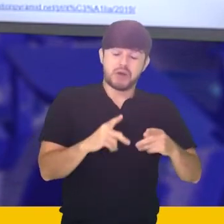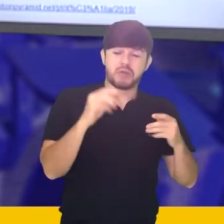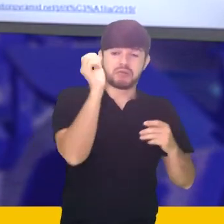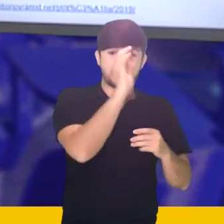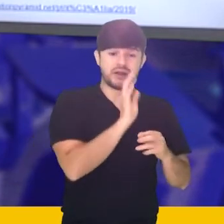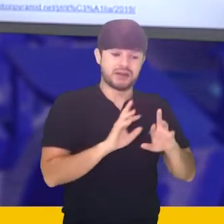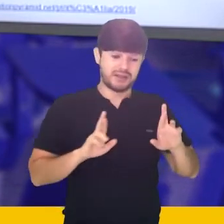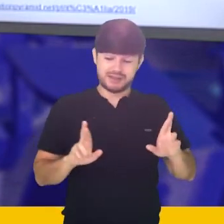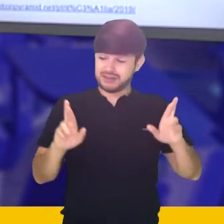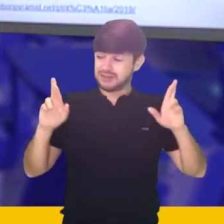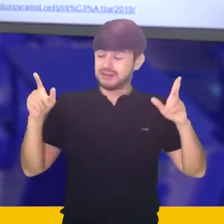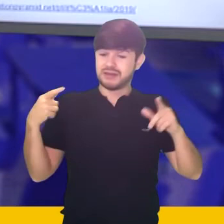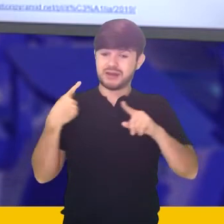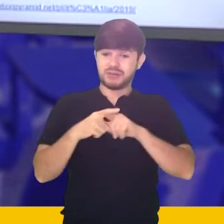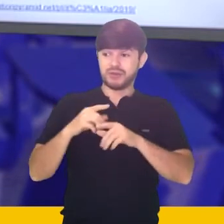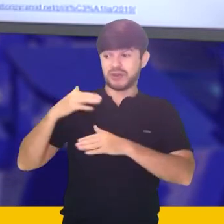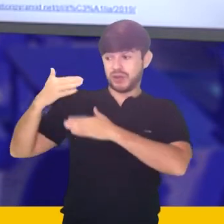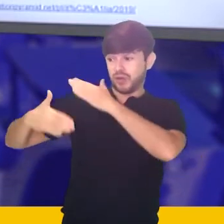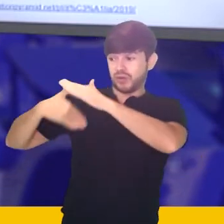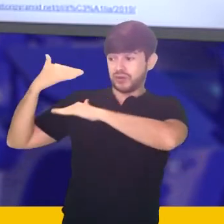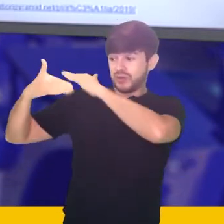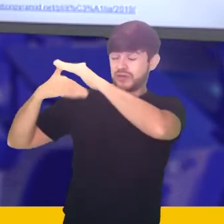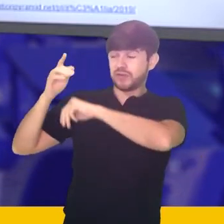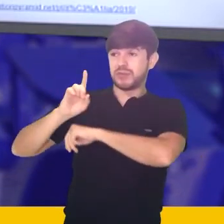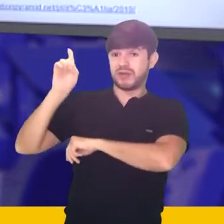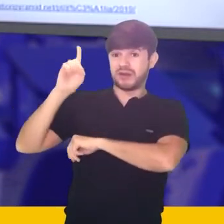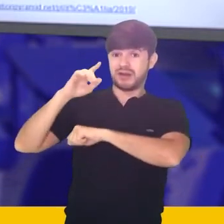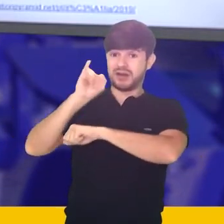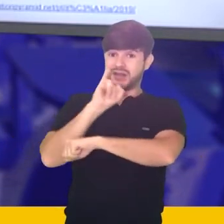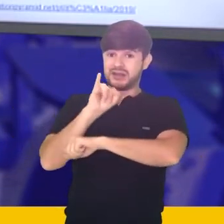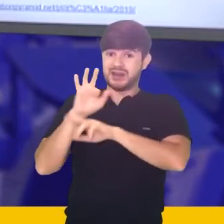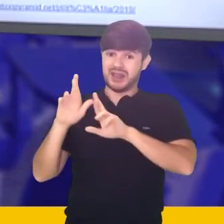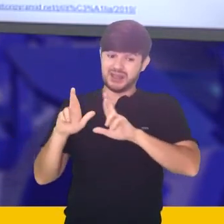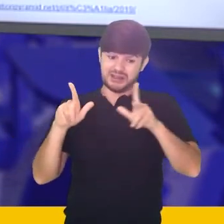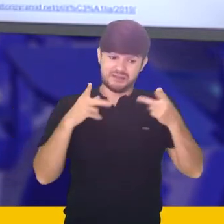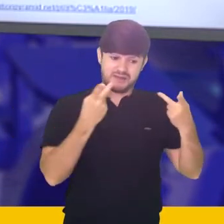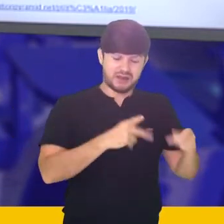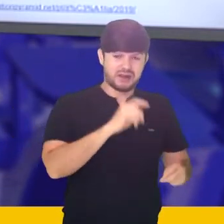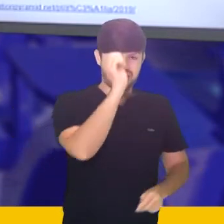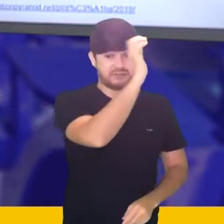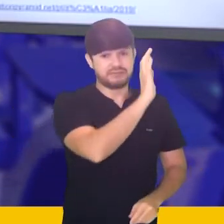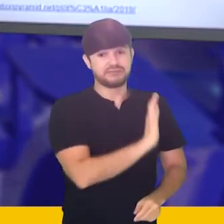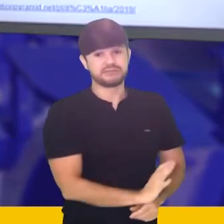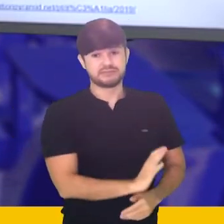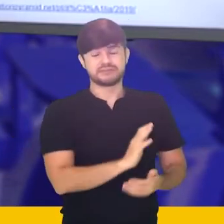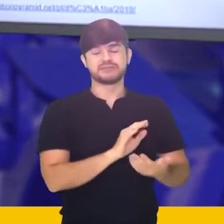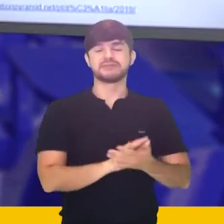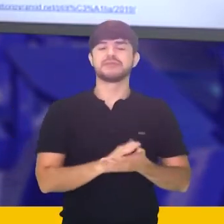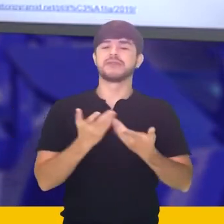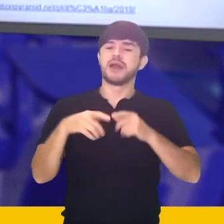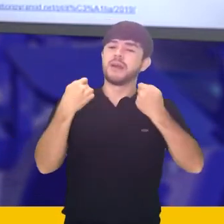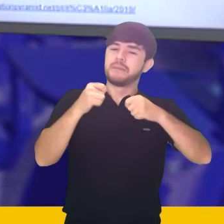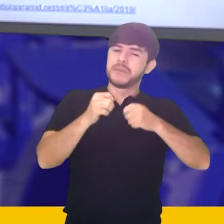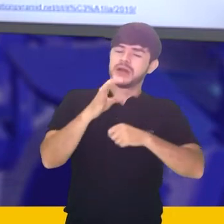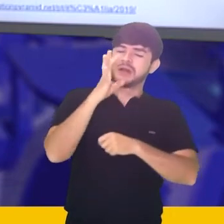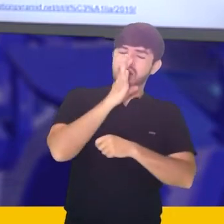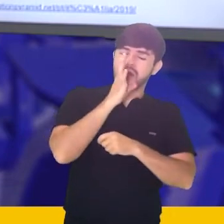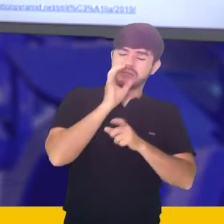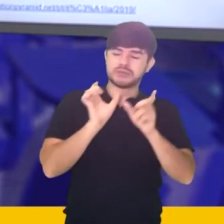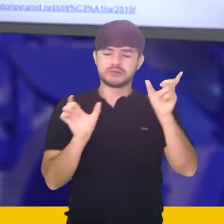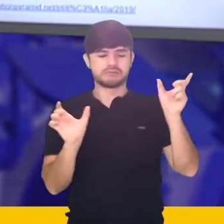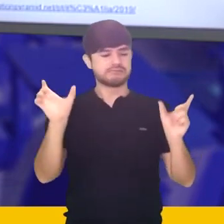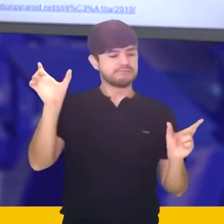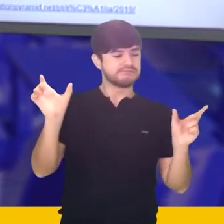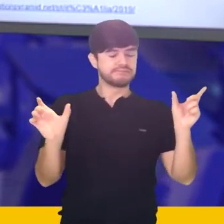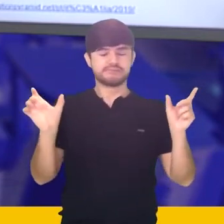como o desenvolvimento lá é diferente do desenvolvimento daqui. Então a gente tem que observar essas questões na hora de olhar a demografia,